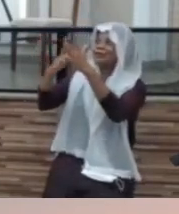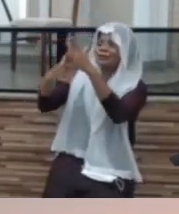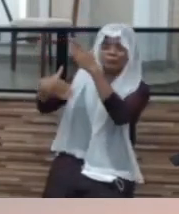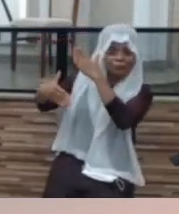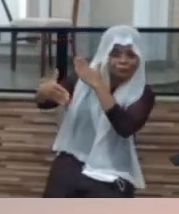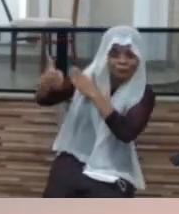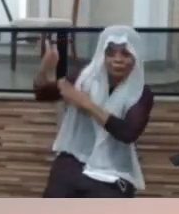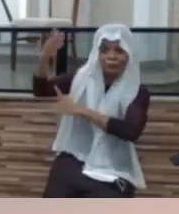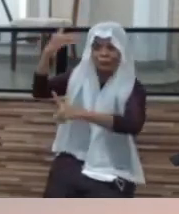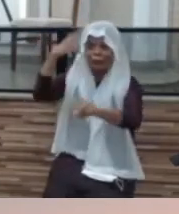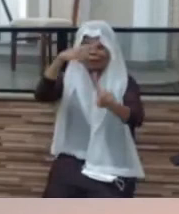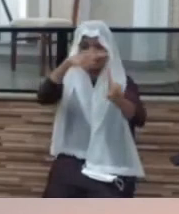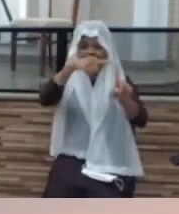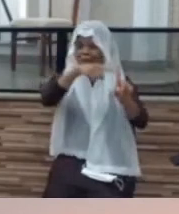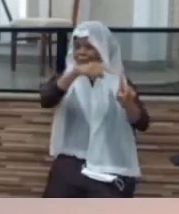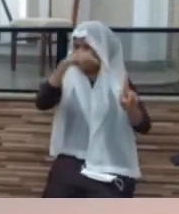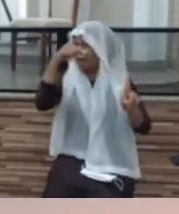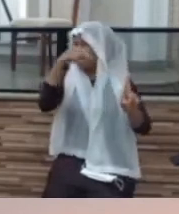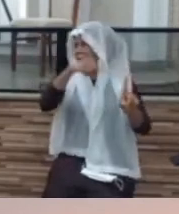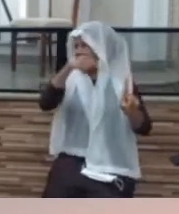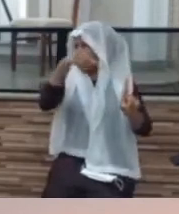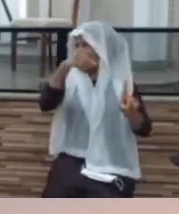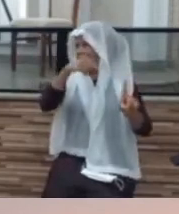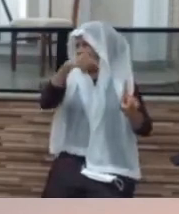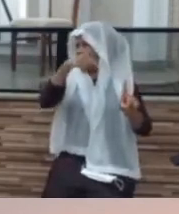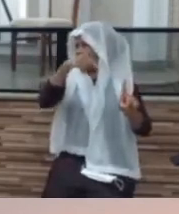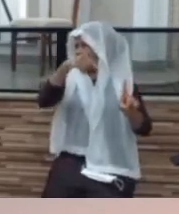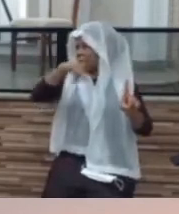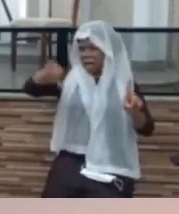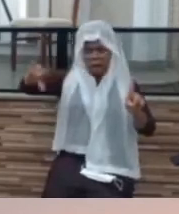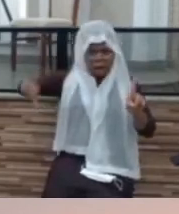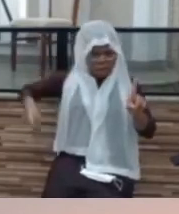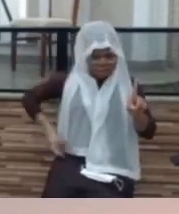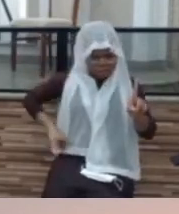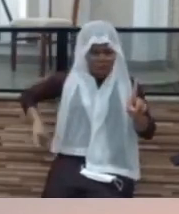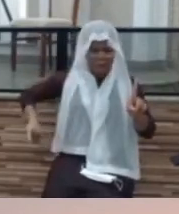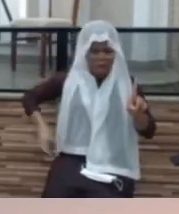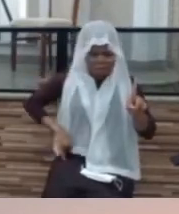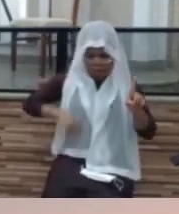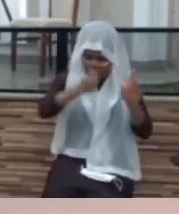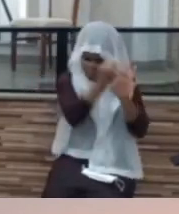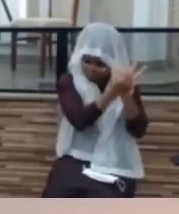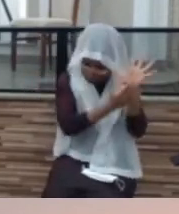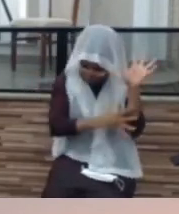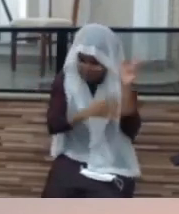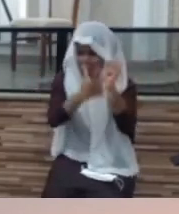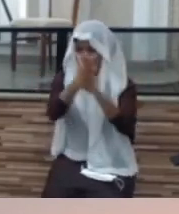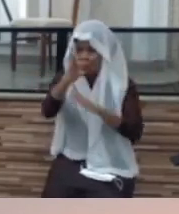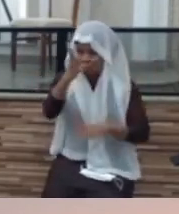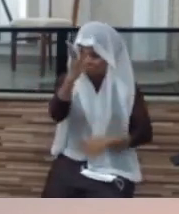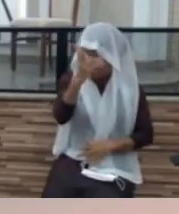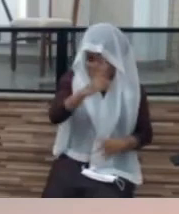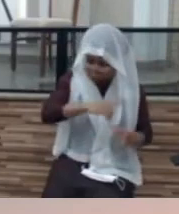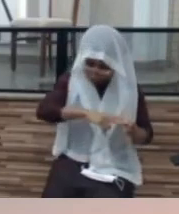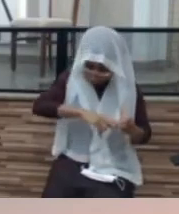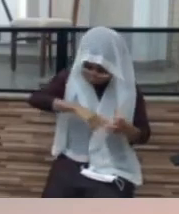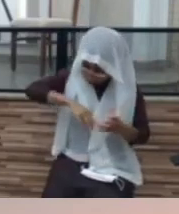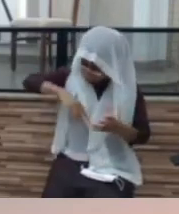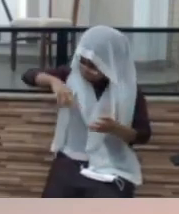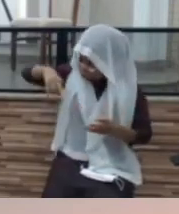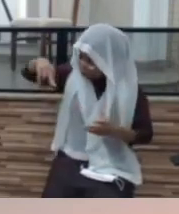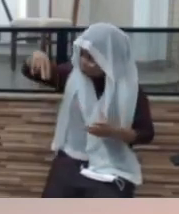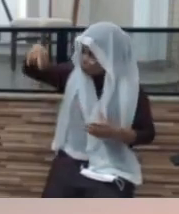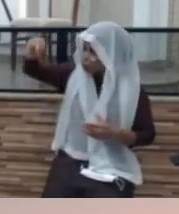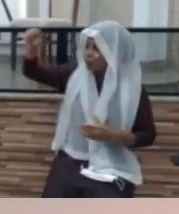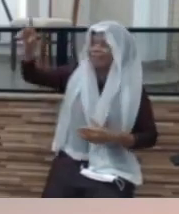ressuscitado, o Senhor Jesus ressuscitado, só conhece quem Ele quer revelar. Não é verdade? Lê lá, irmão, nos